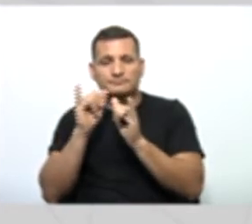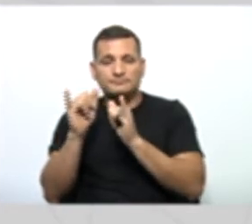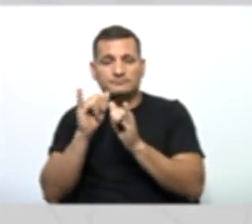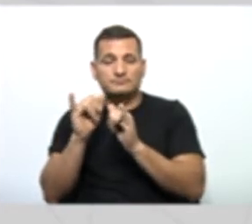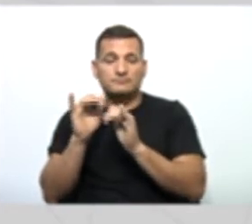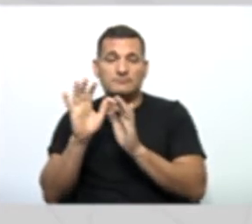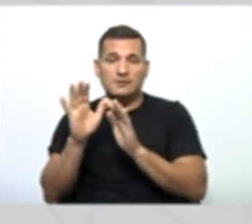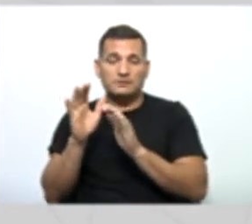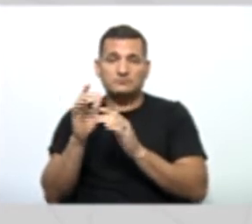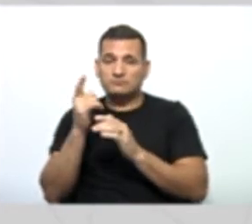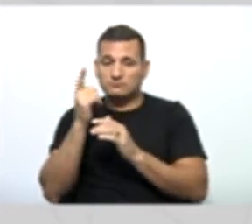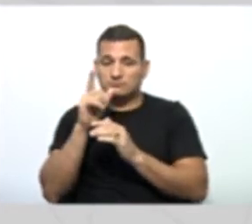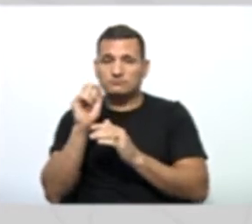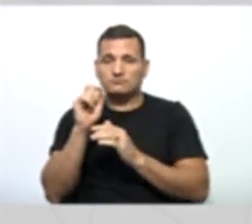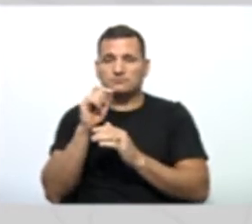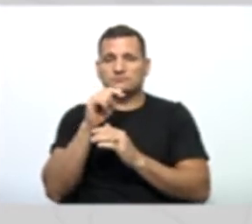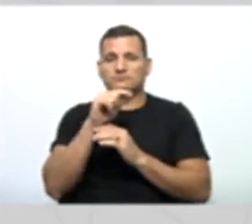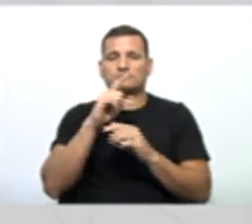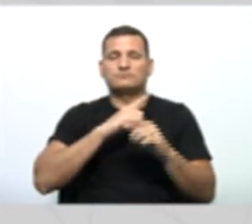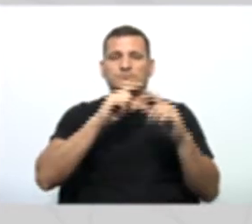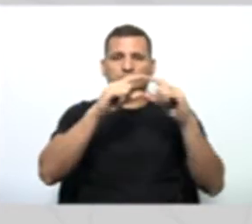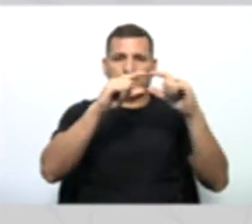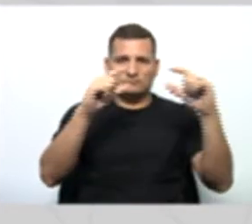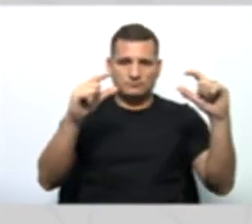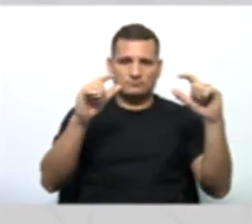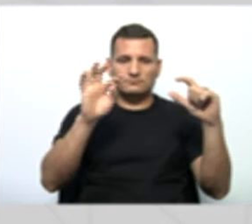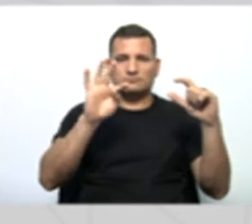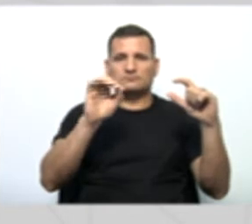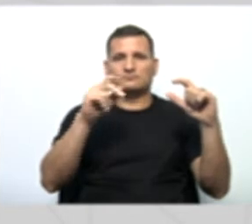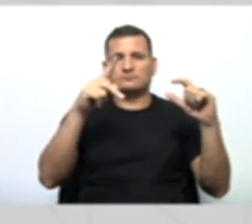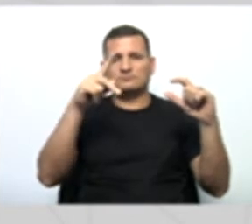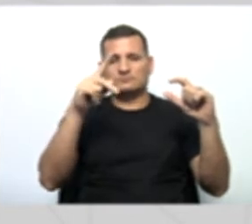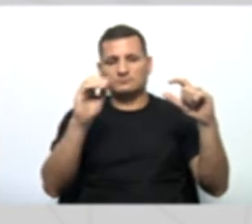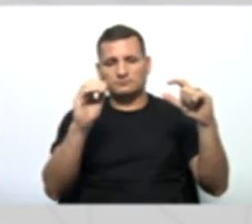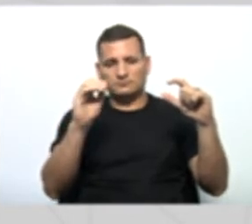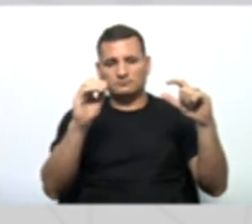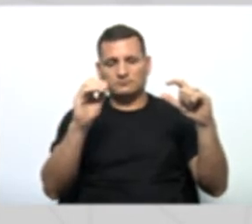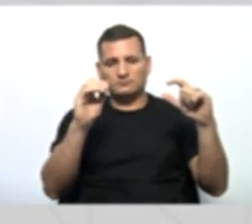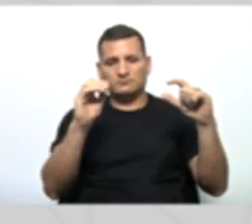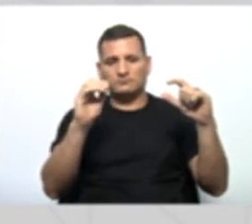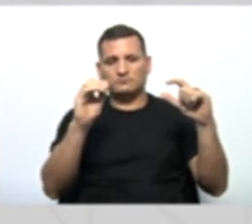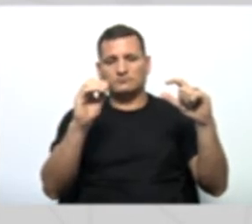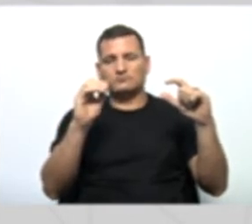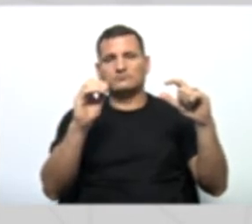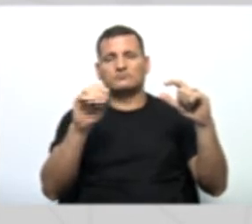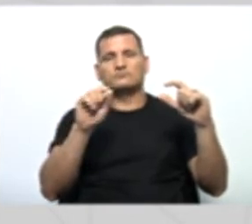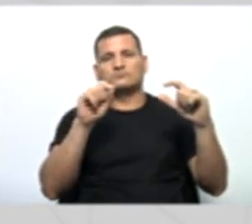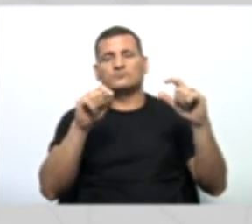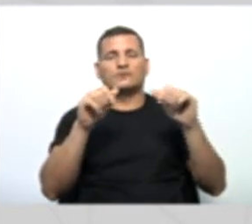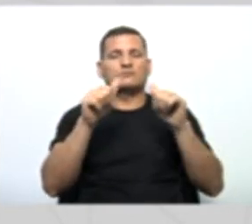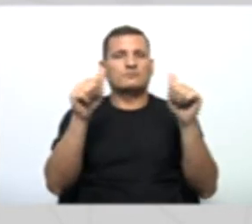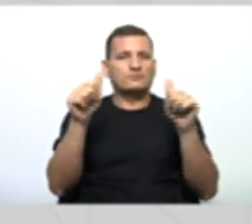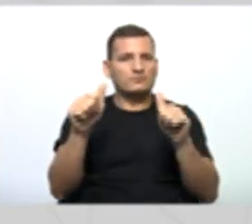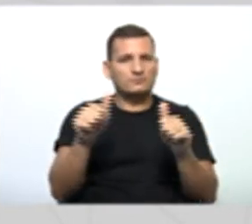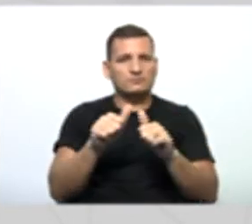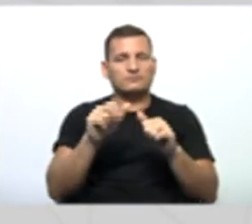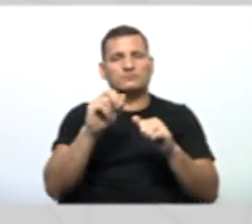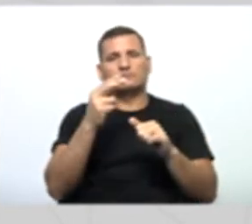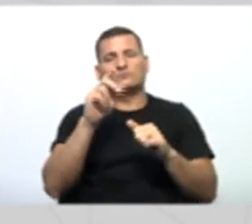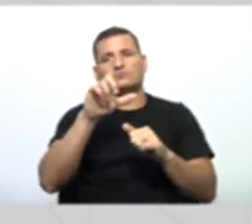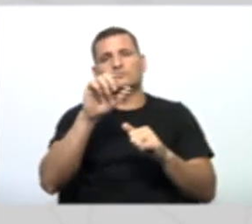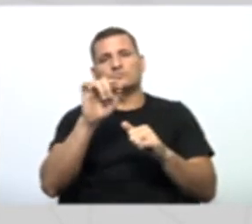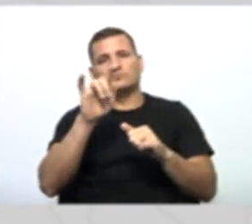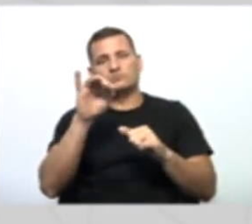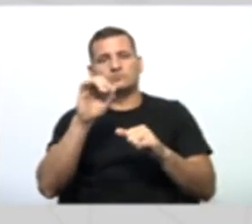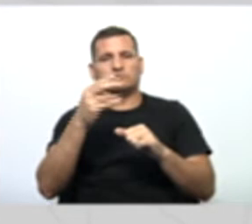consigo saber que aqui ele vai ter um topo, né? E eu posso descrever o que vai ter nesse topo, se vai ser imagem, se vai ser uma logo, se vai ter